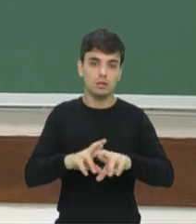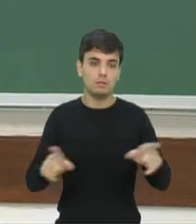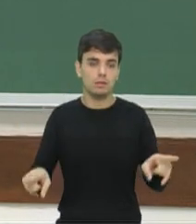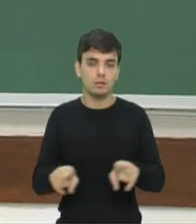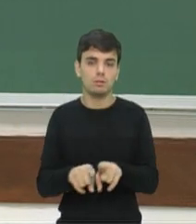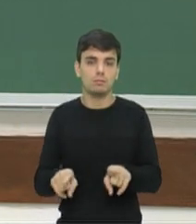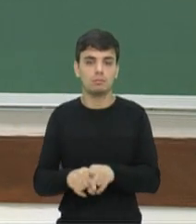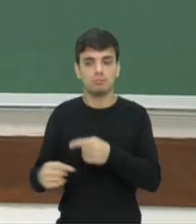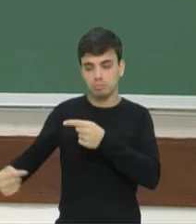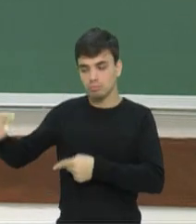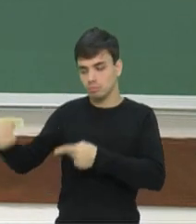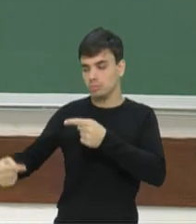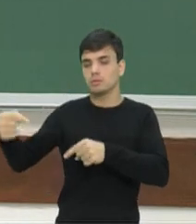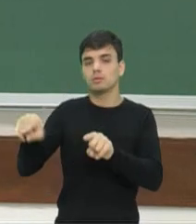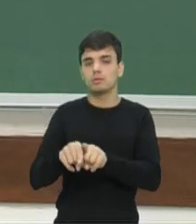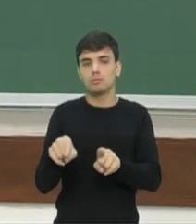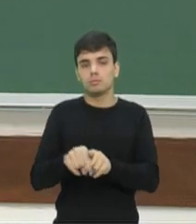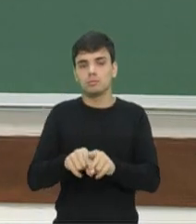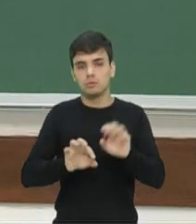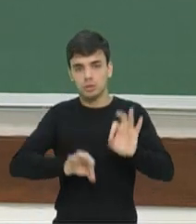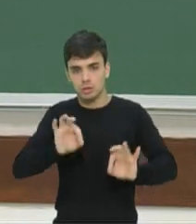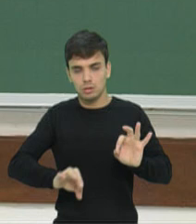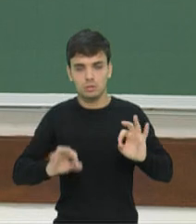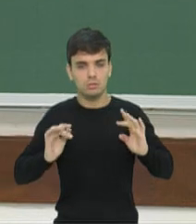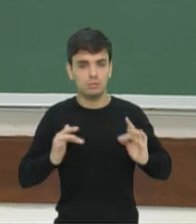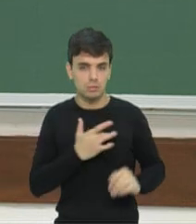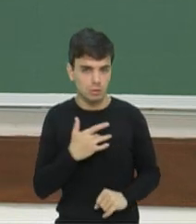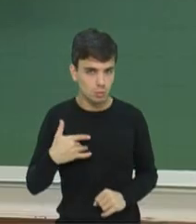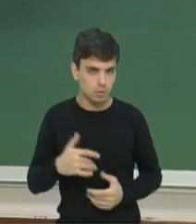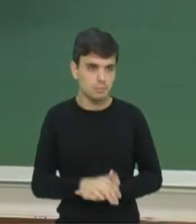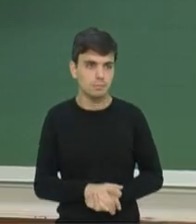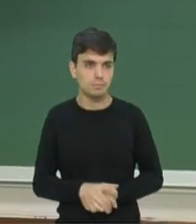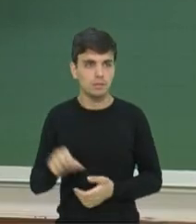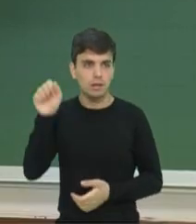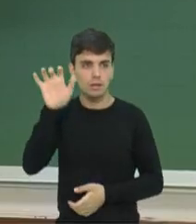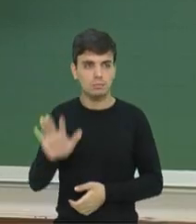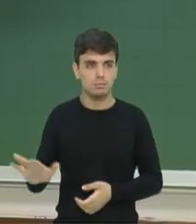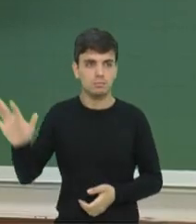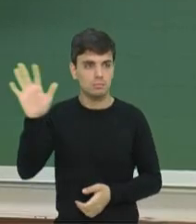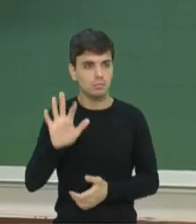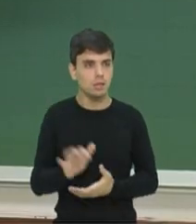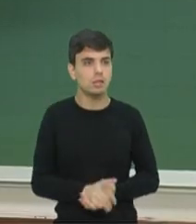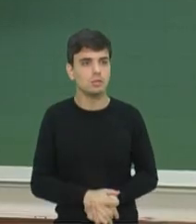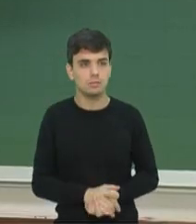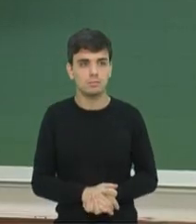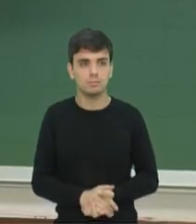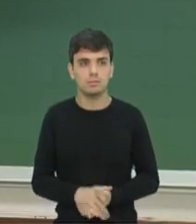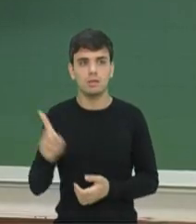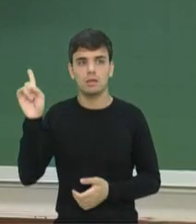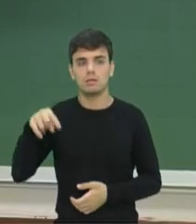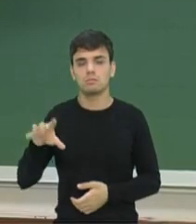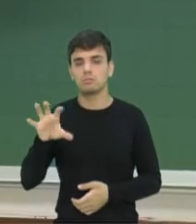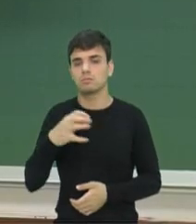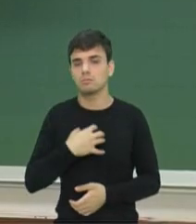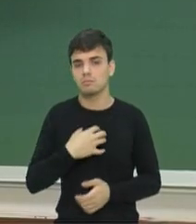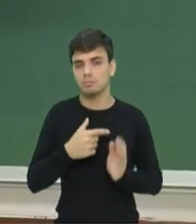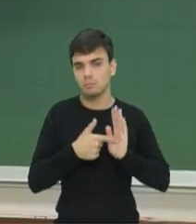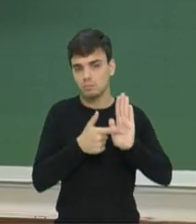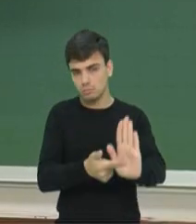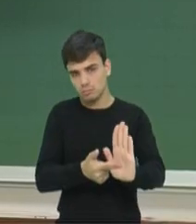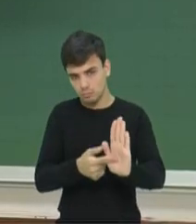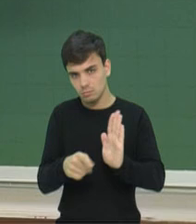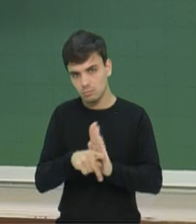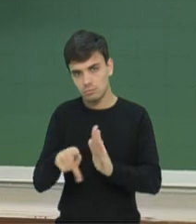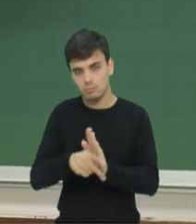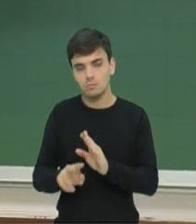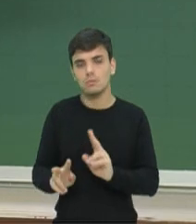a parte de competição e tem a parte de manutenção da saúde. Aqui nessa animação que nós temos já uma dos estilos de apresentação do karatê, né?